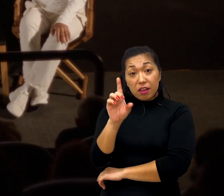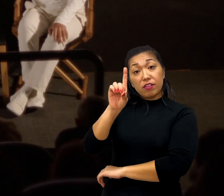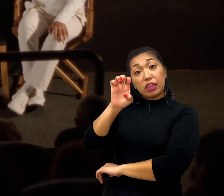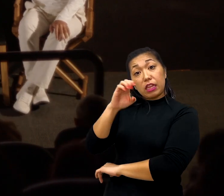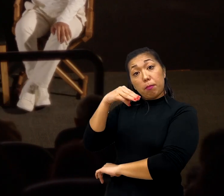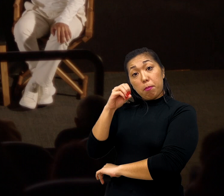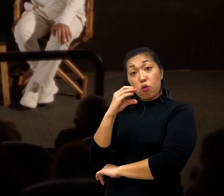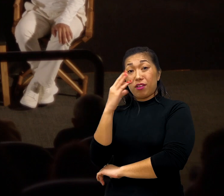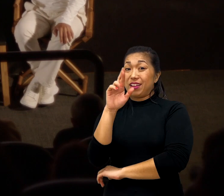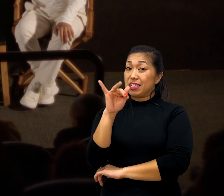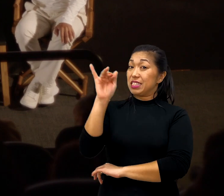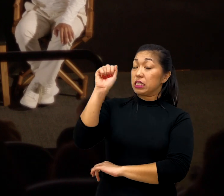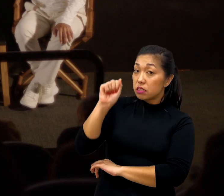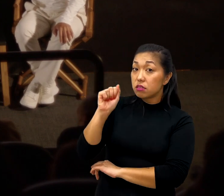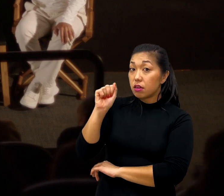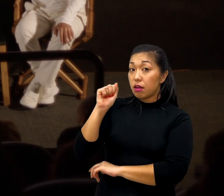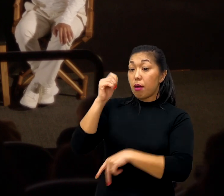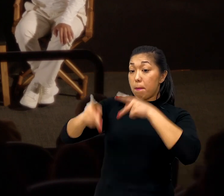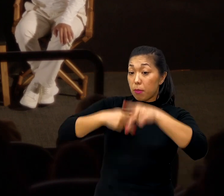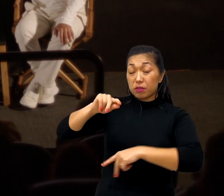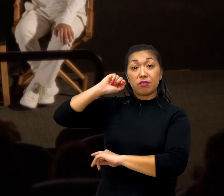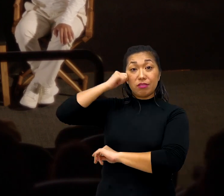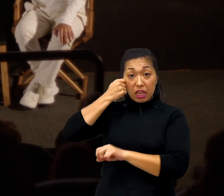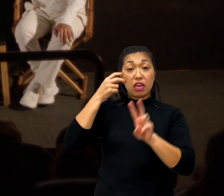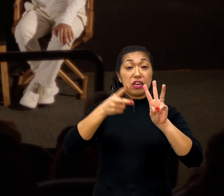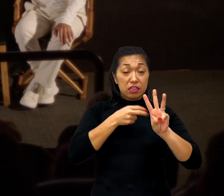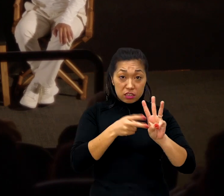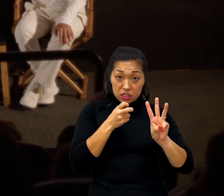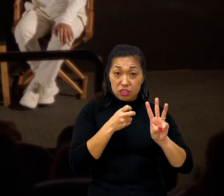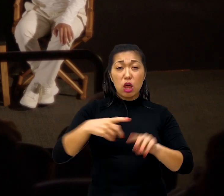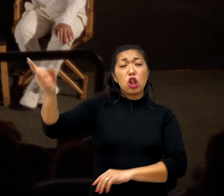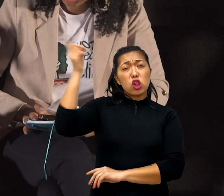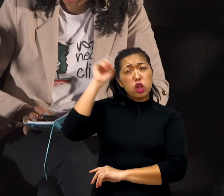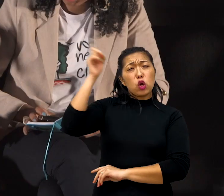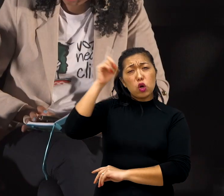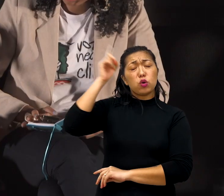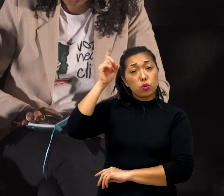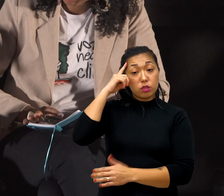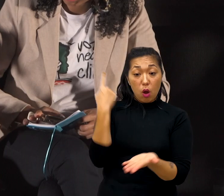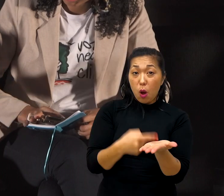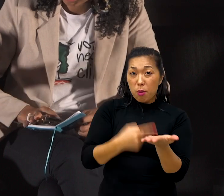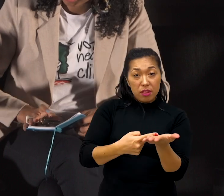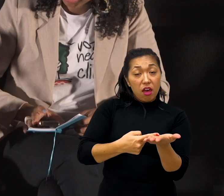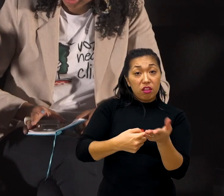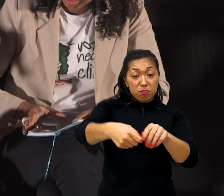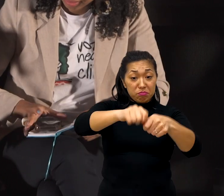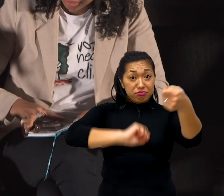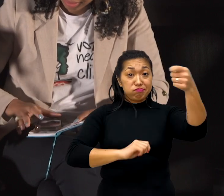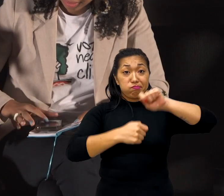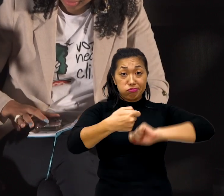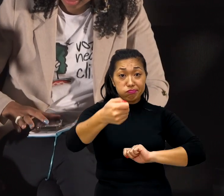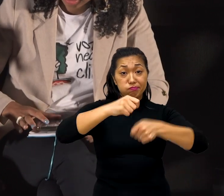para o povo indígena, que está cotidianamente tendo seus acordos sendo rasgados, né? Ontem a gente assistiu o